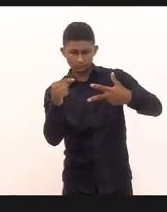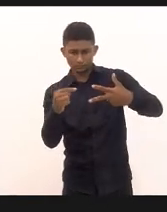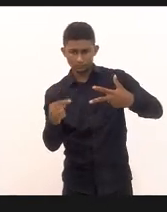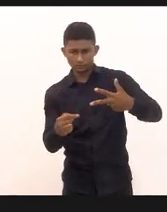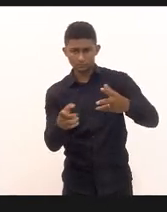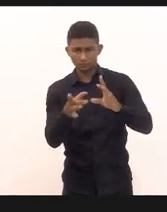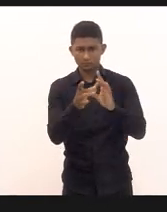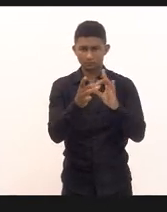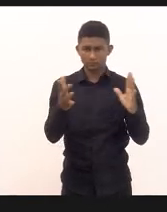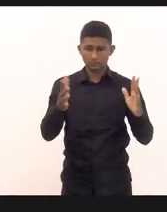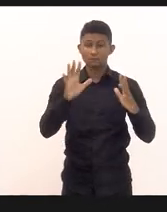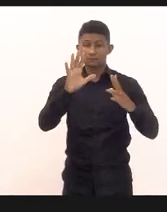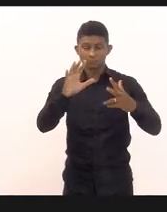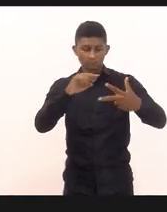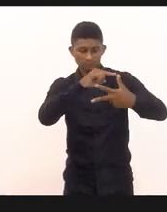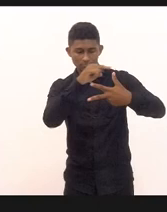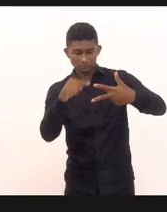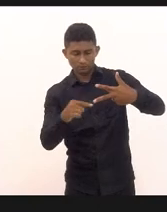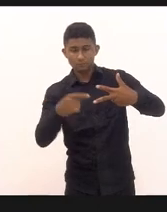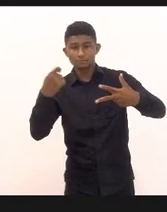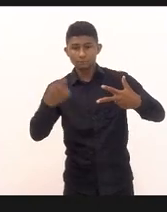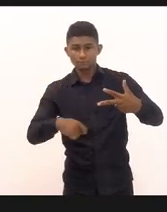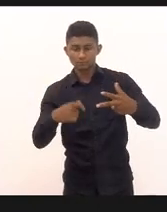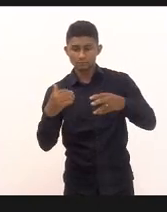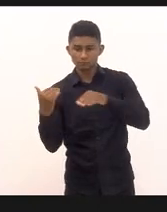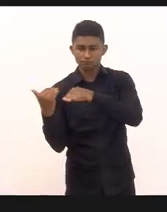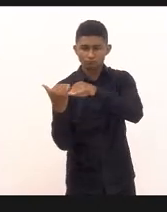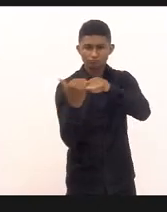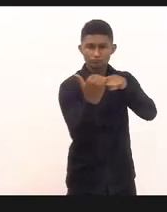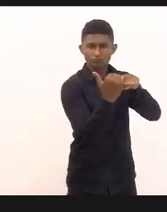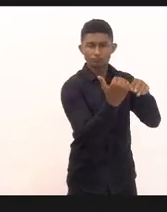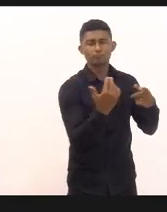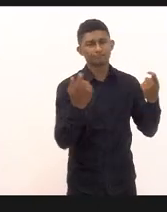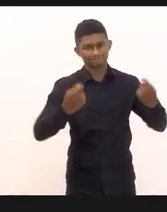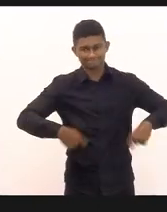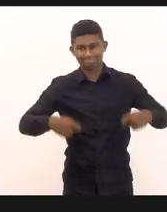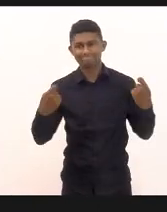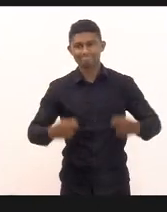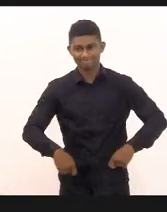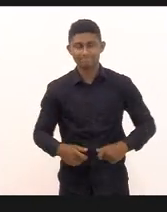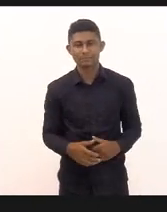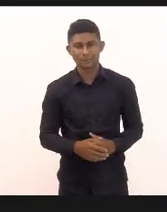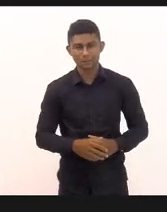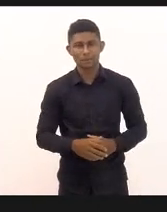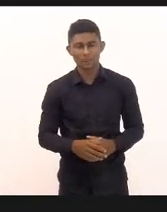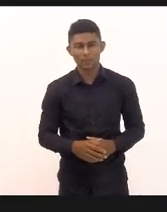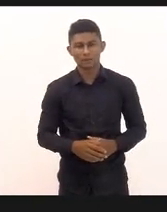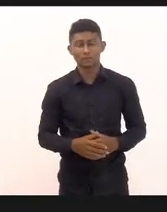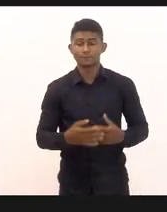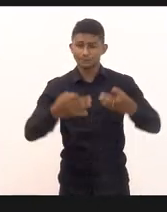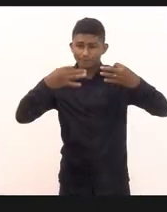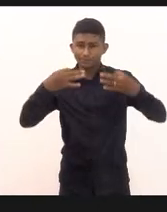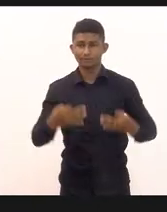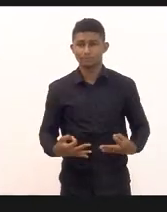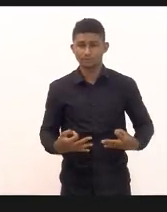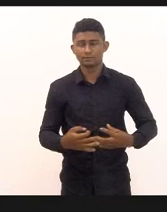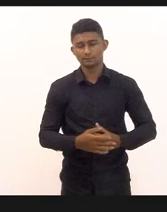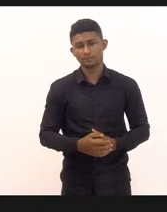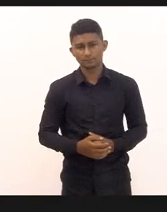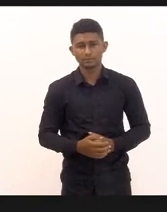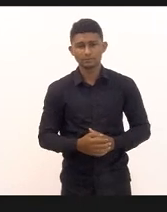não forem harmônicos, acho que não dá certo. Acho que ninguém tem que ficar tensionando essa corda, porque acho que o fim não é bom para